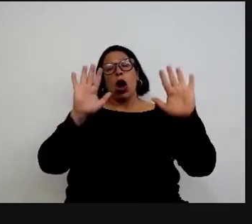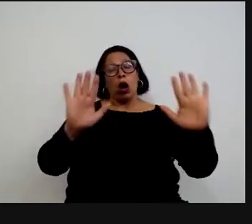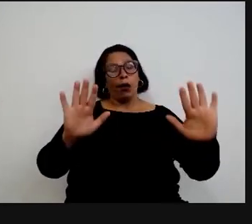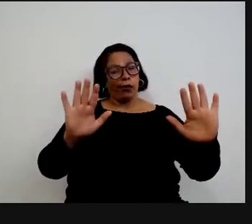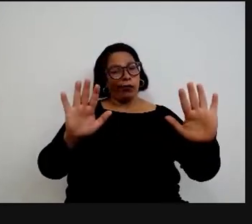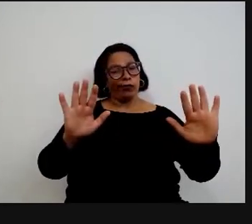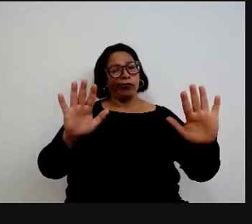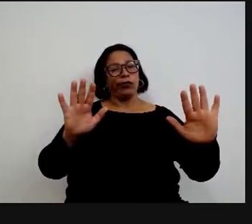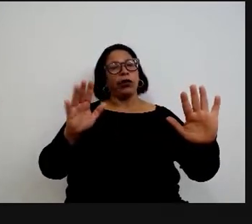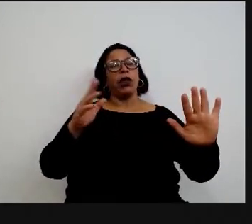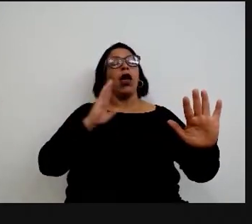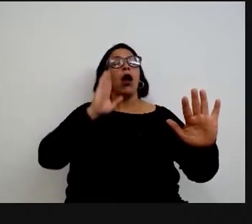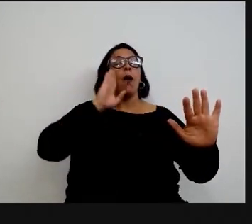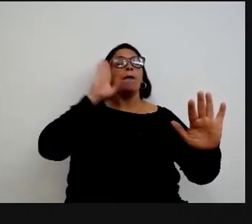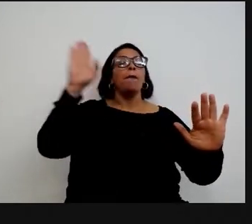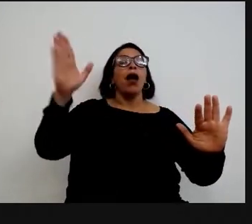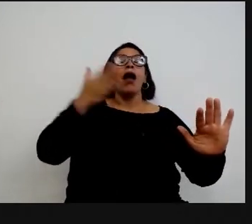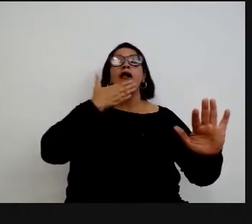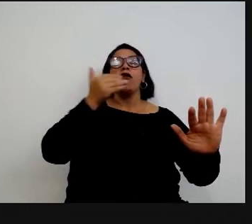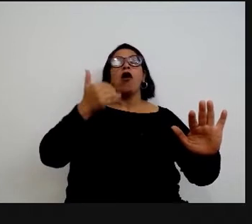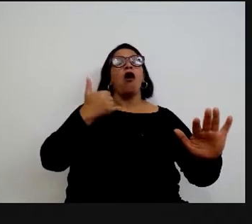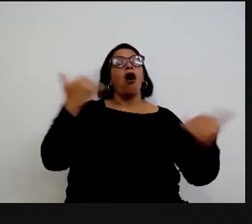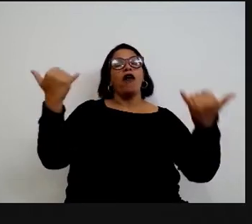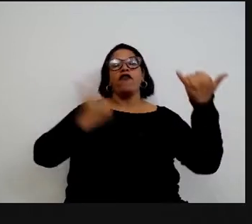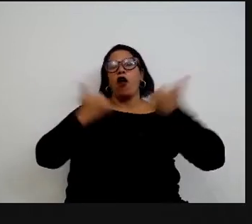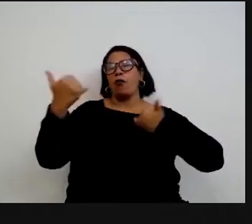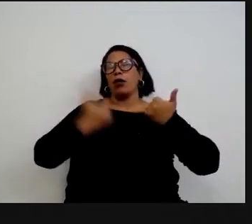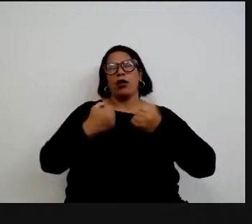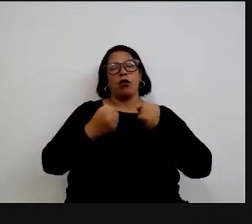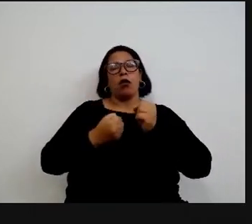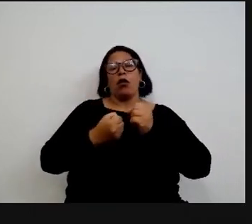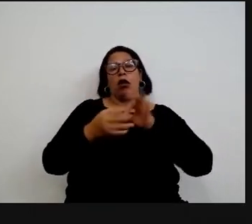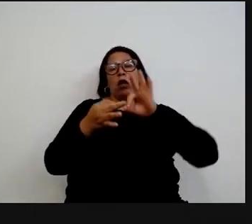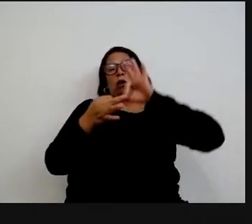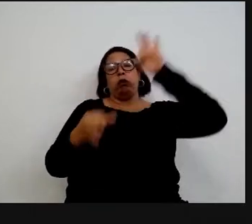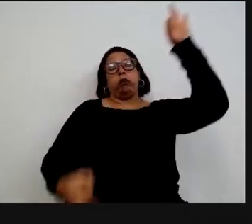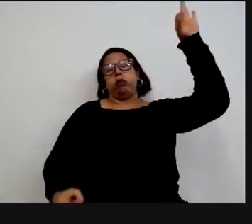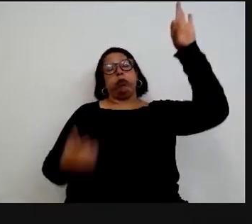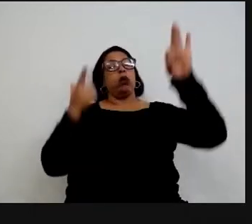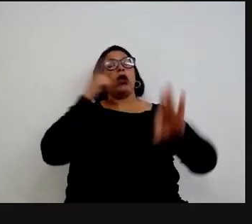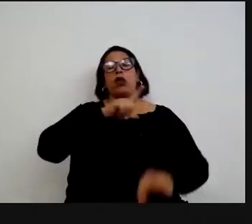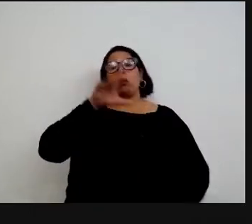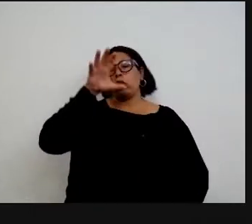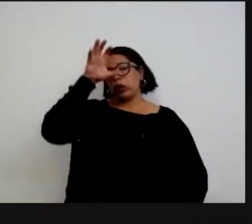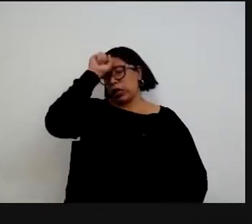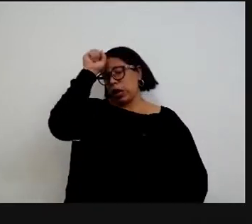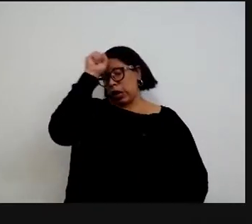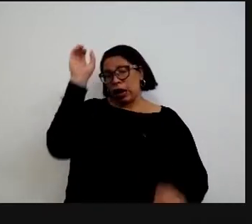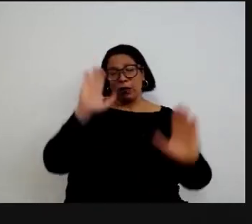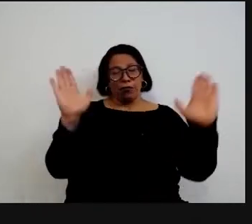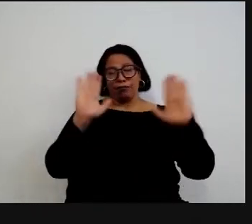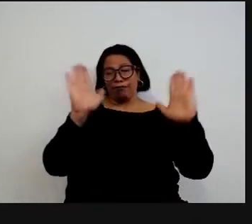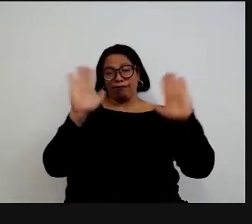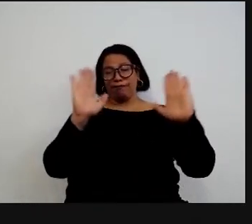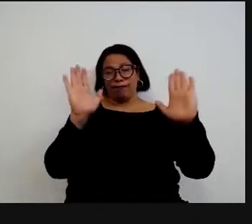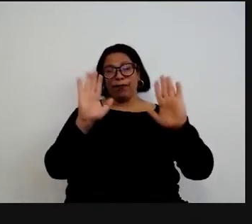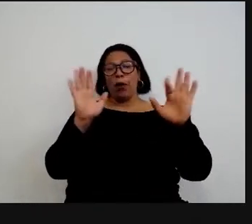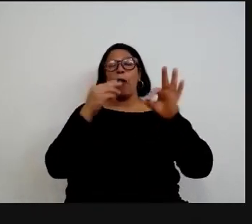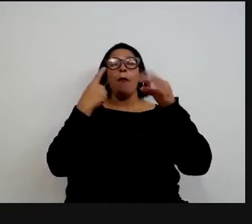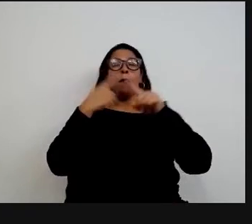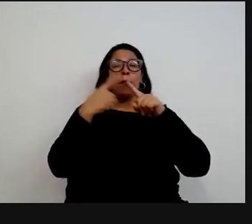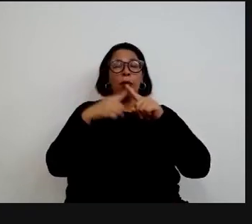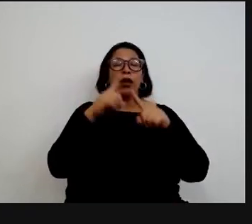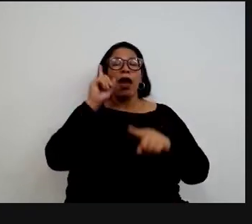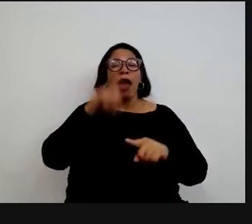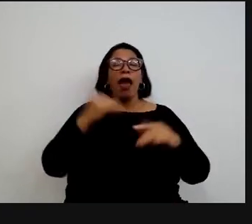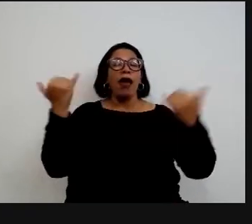falar, eu prefiro a informação que você não me dá, porque muita informação você acaba não conseguindo fazer um filtro, né, do